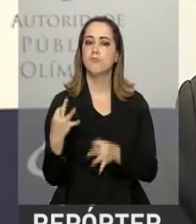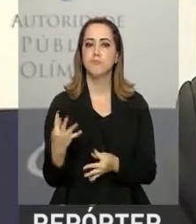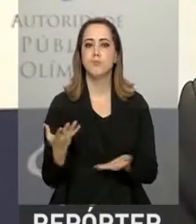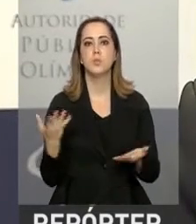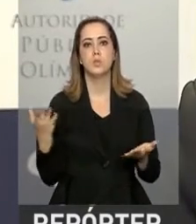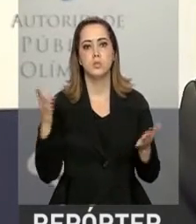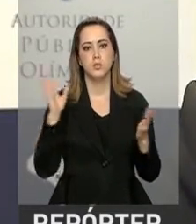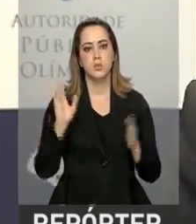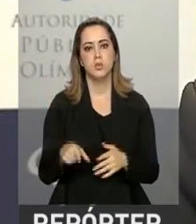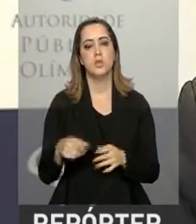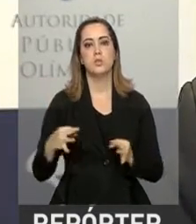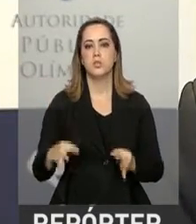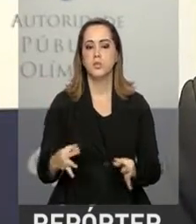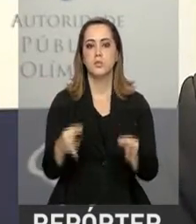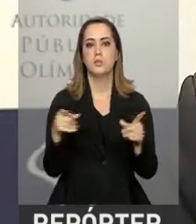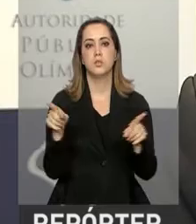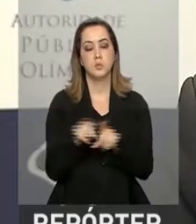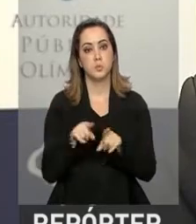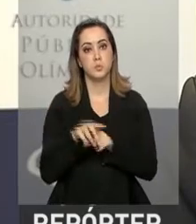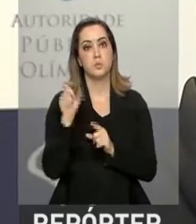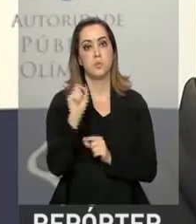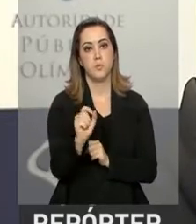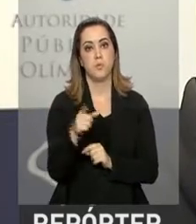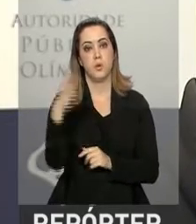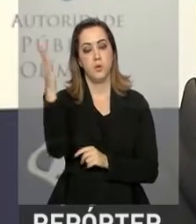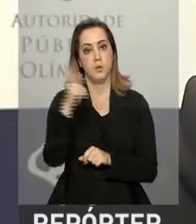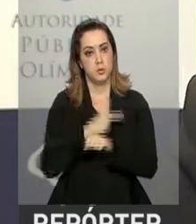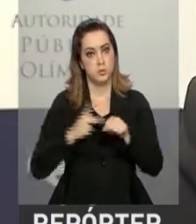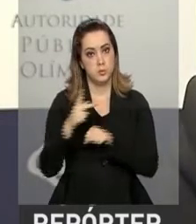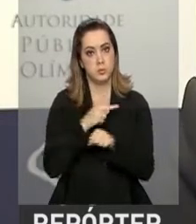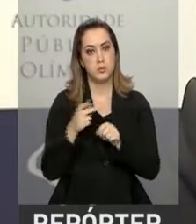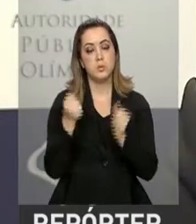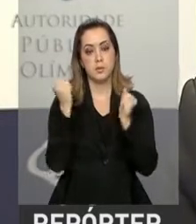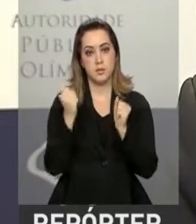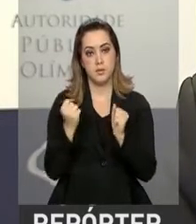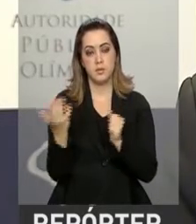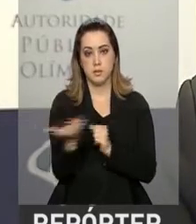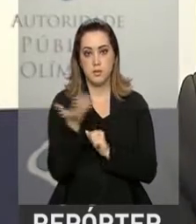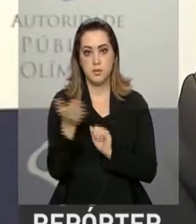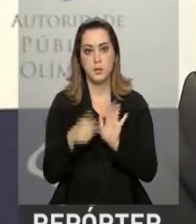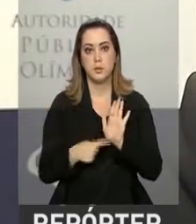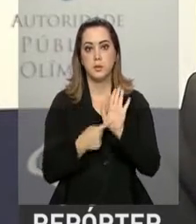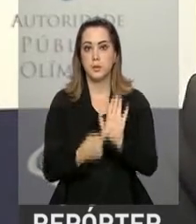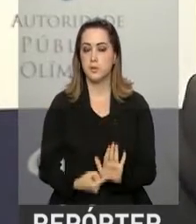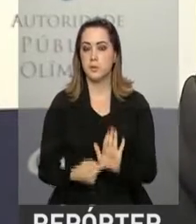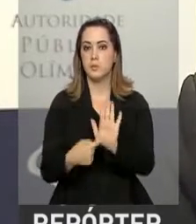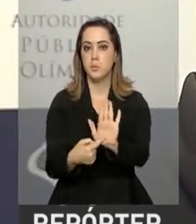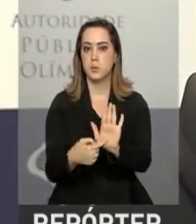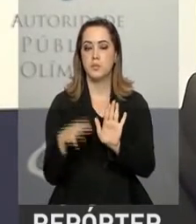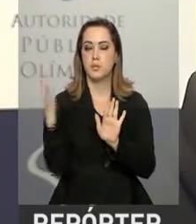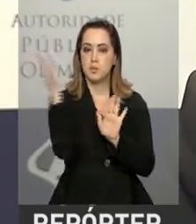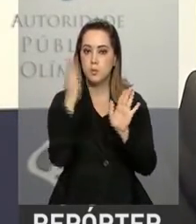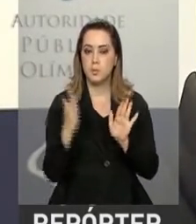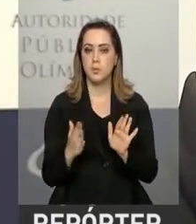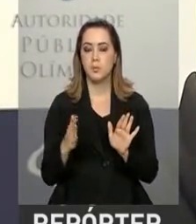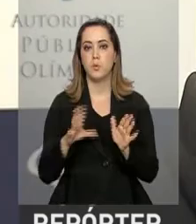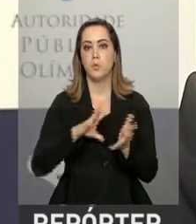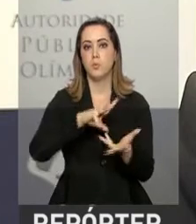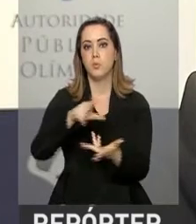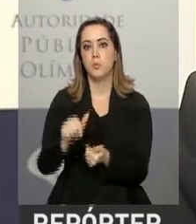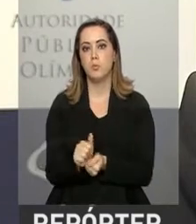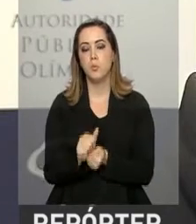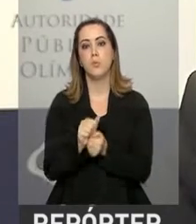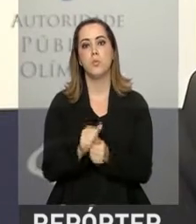sofisticado, um Brasil tecnológico, um país que quer se colocar para o mundo com muita alegria, com muita festa e